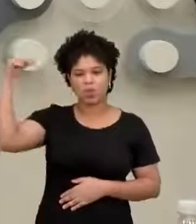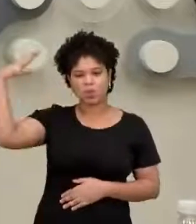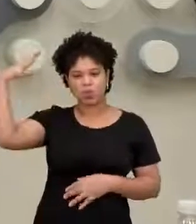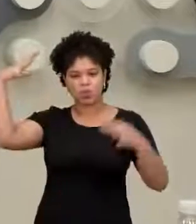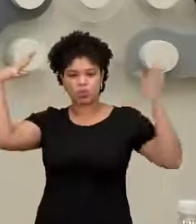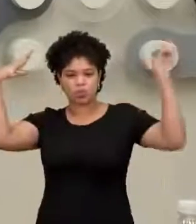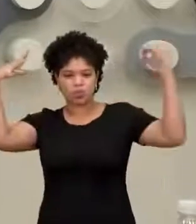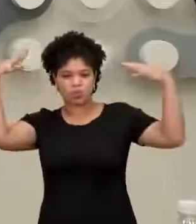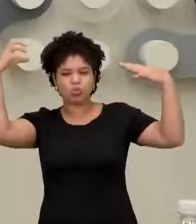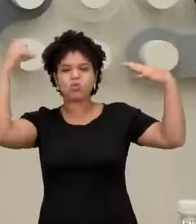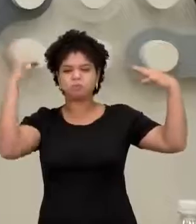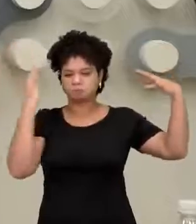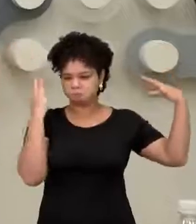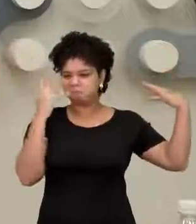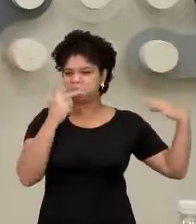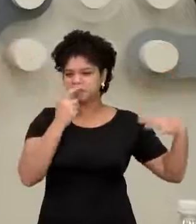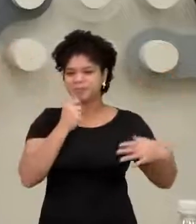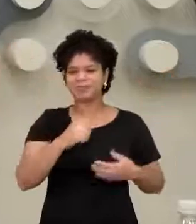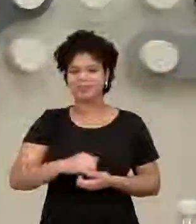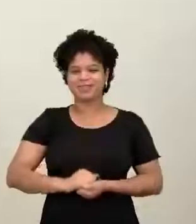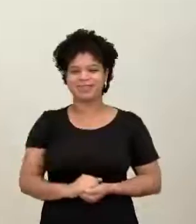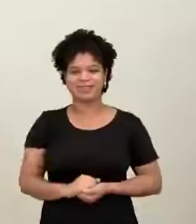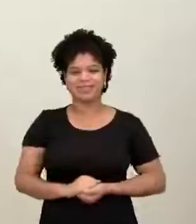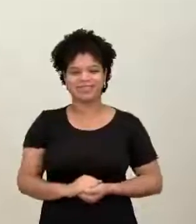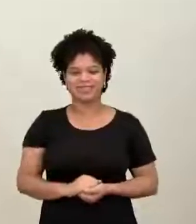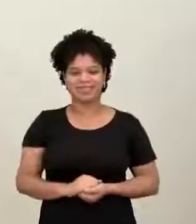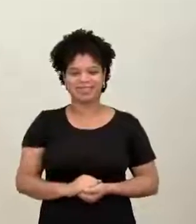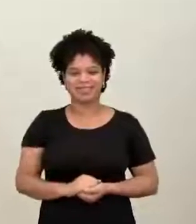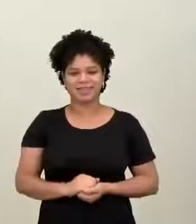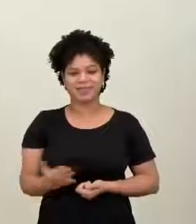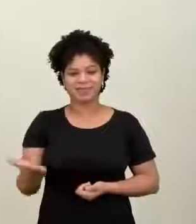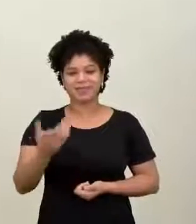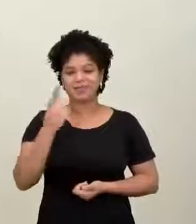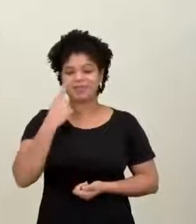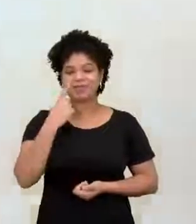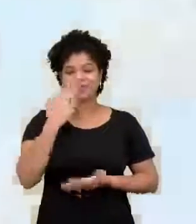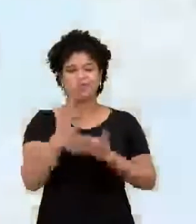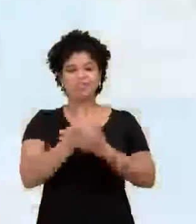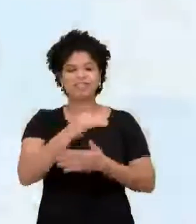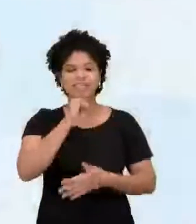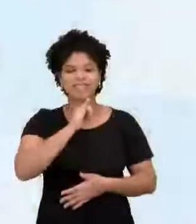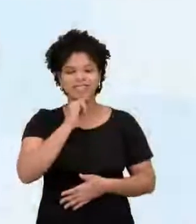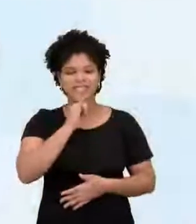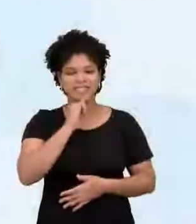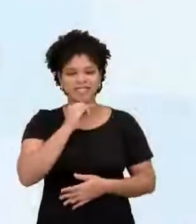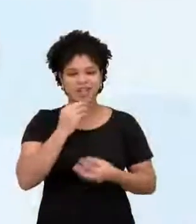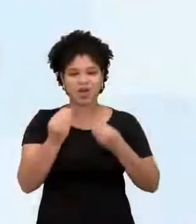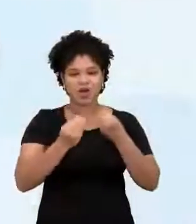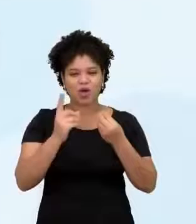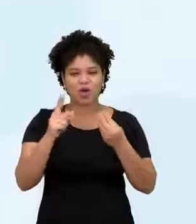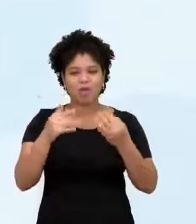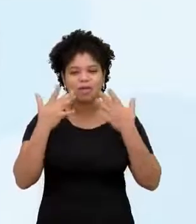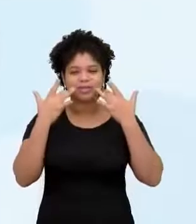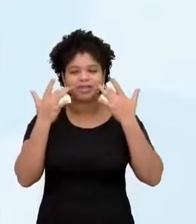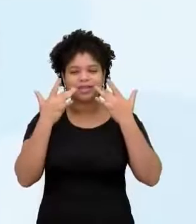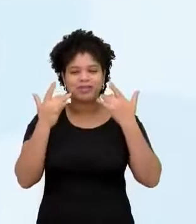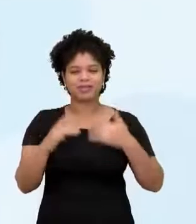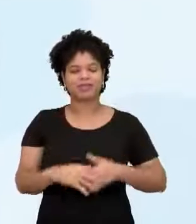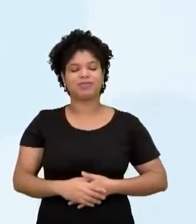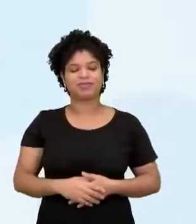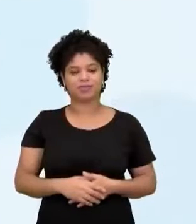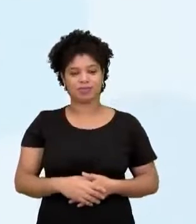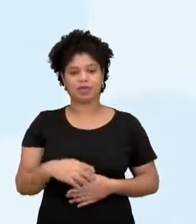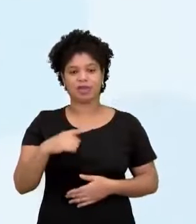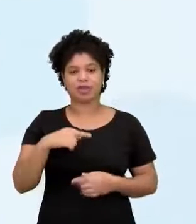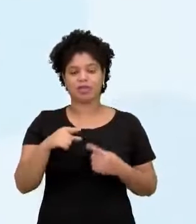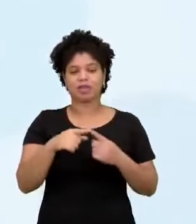e tal, né, bem bacana. E aí, então, vamos ver alguns exemplos aí de formas de espetáculo teatrais. Tem o teatro